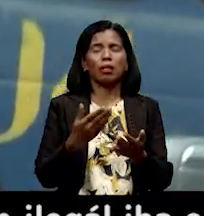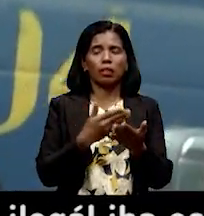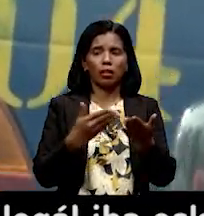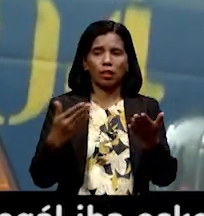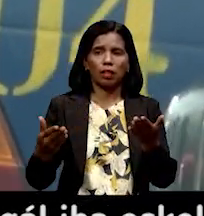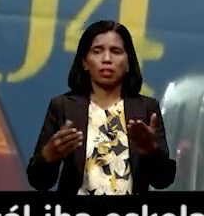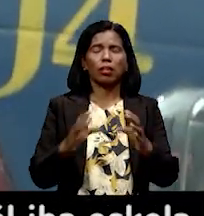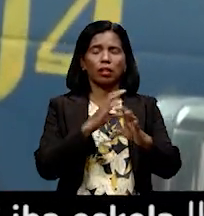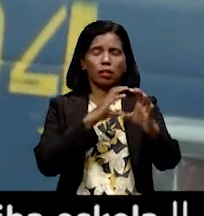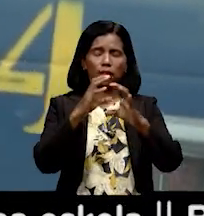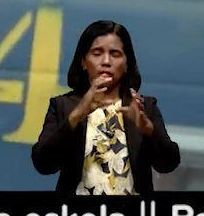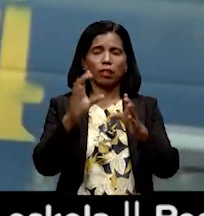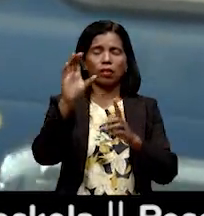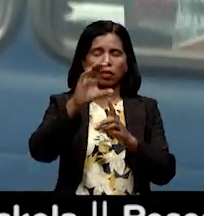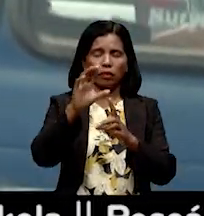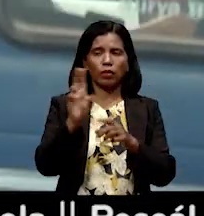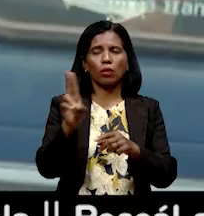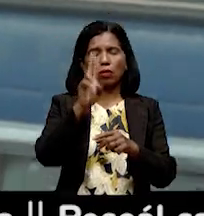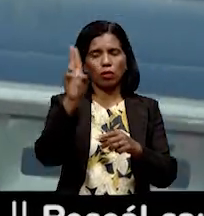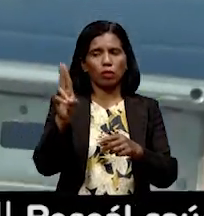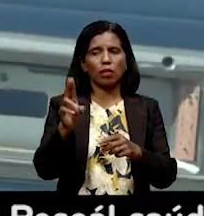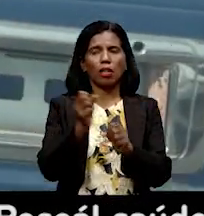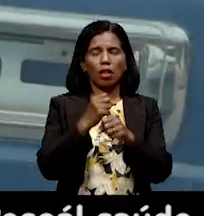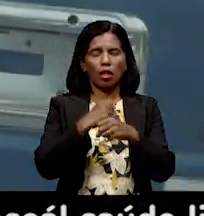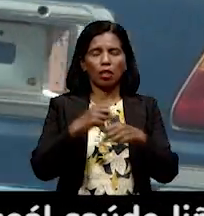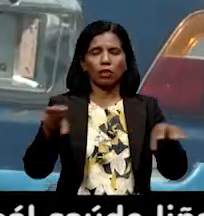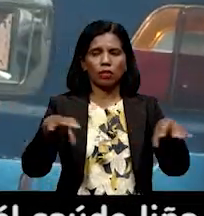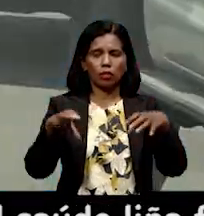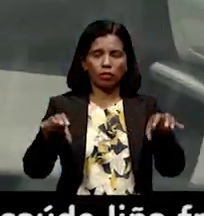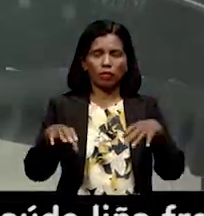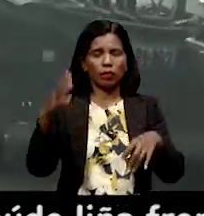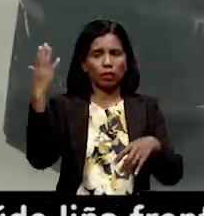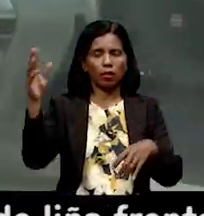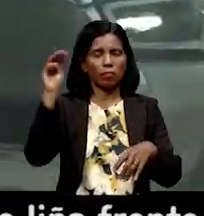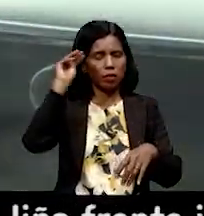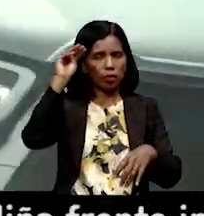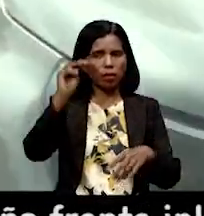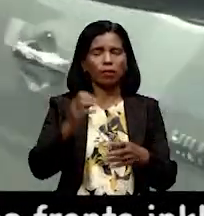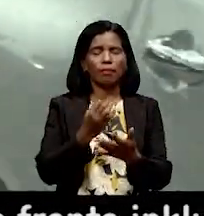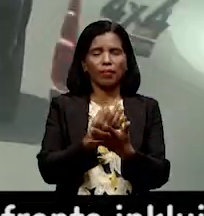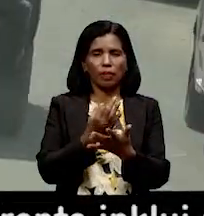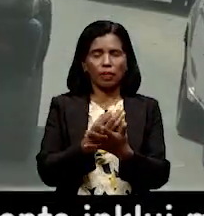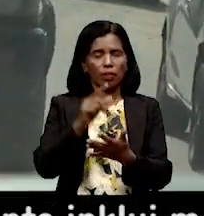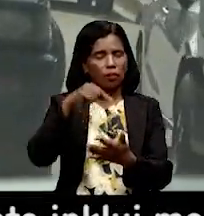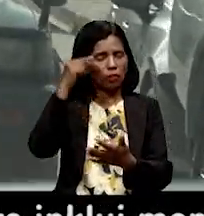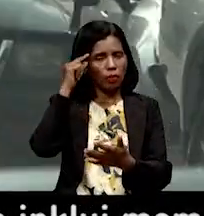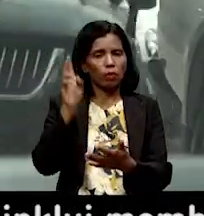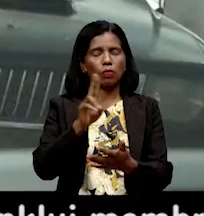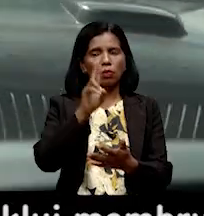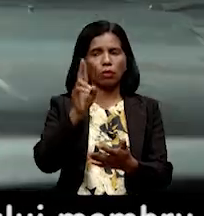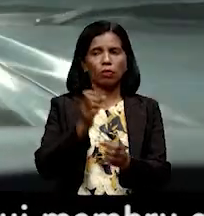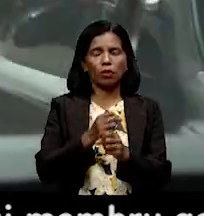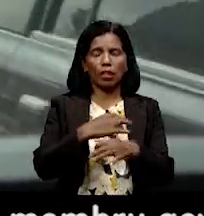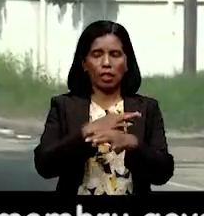no cargo chefia sira utiliza halau serviço iha kada ministério. Osang hirak nebe governo gasta makhalo manutenção